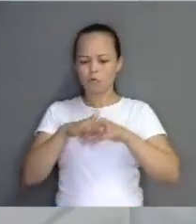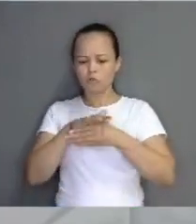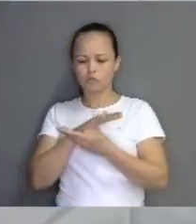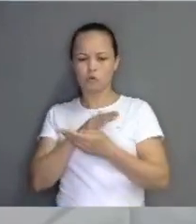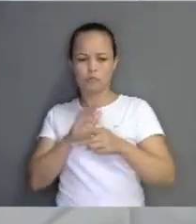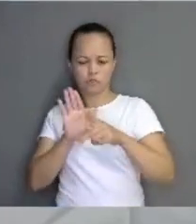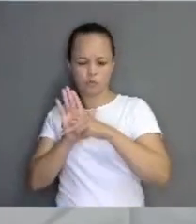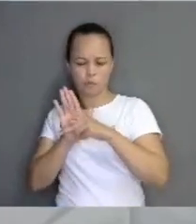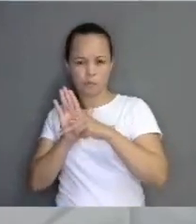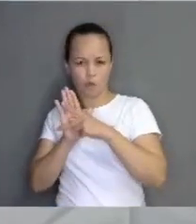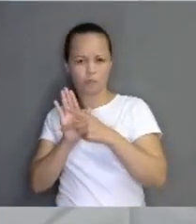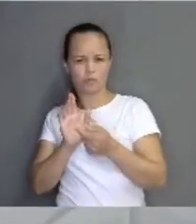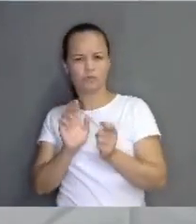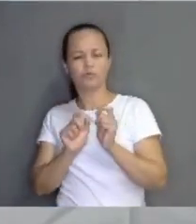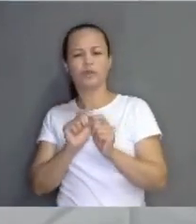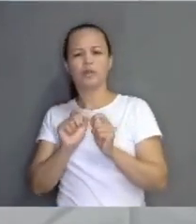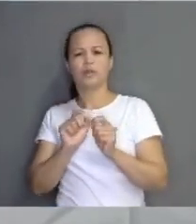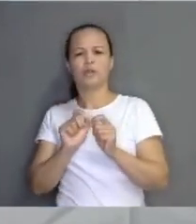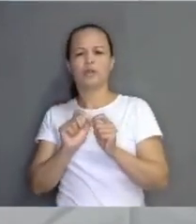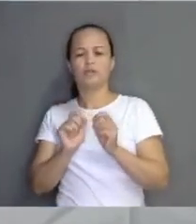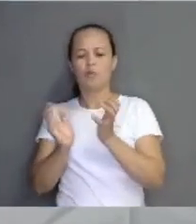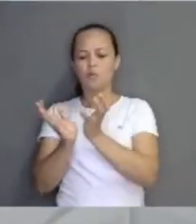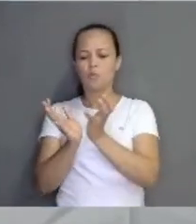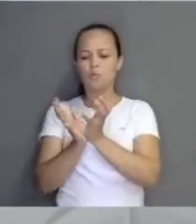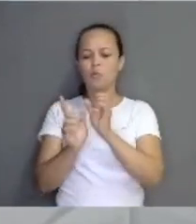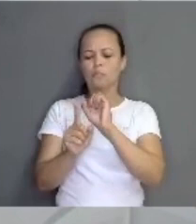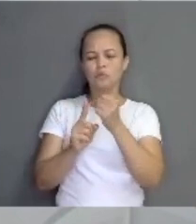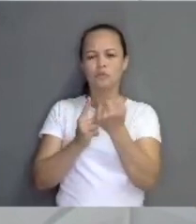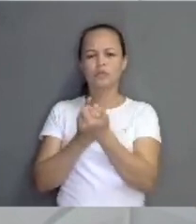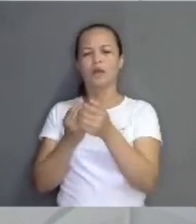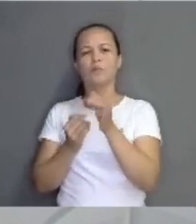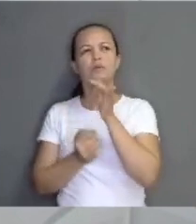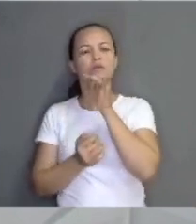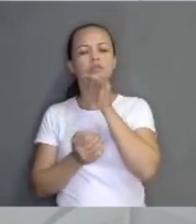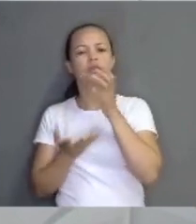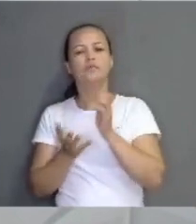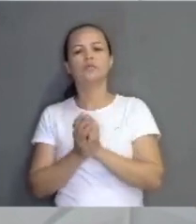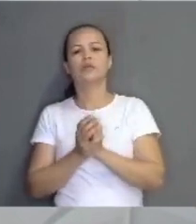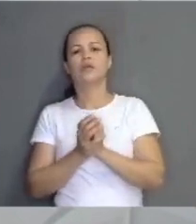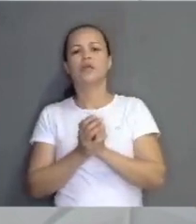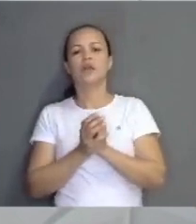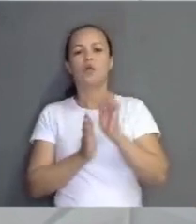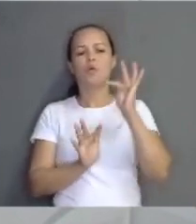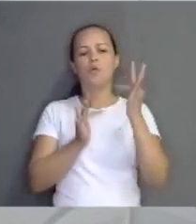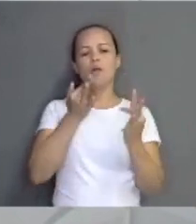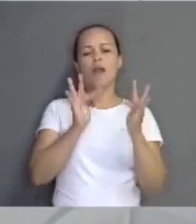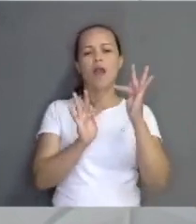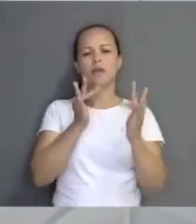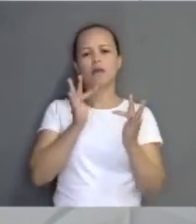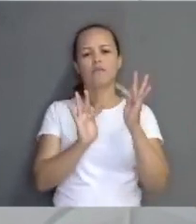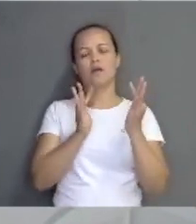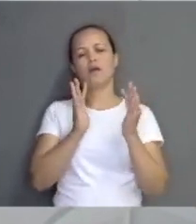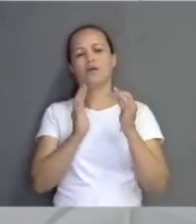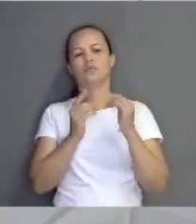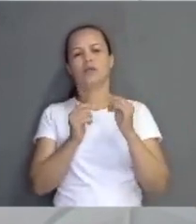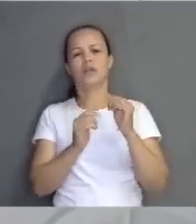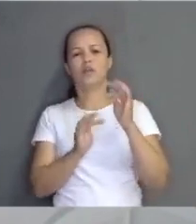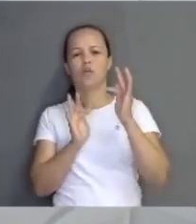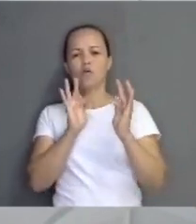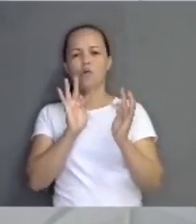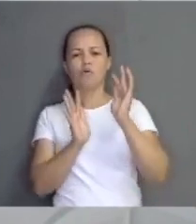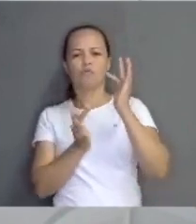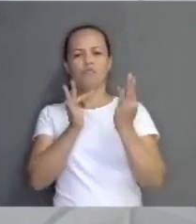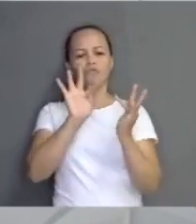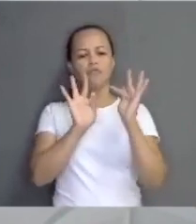grupo social, por exemplo, que no carnaval, existe aqueles grupos de frevo, não é? Aqueles passistas